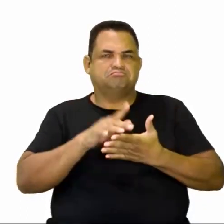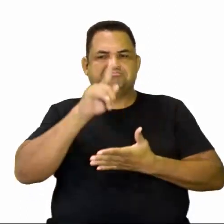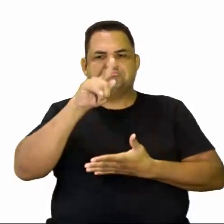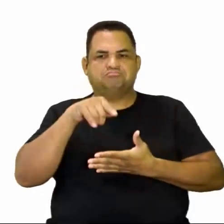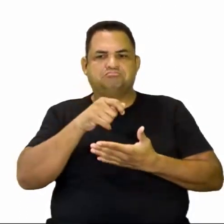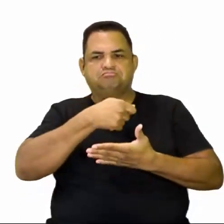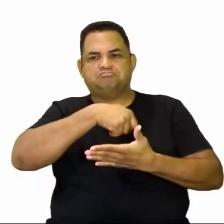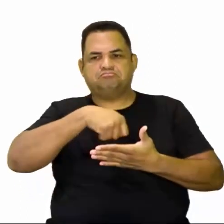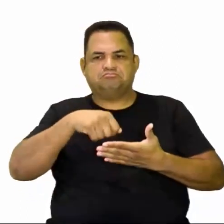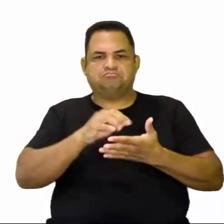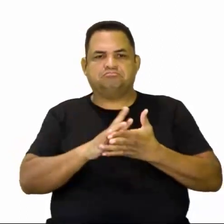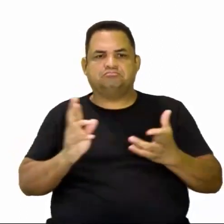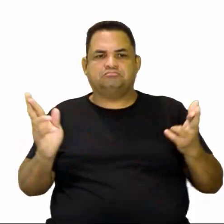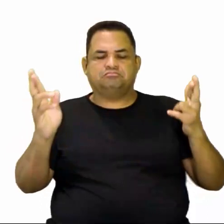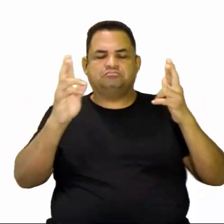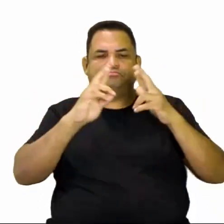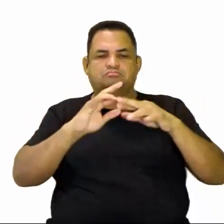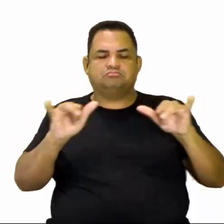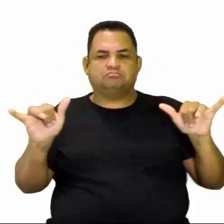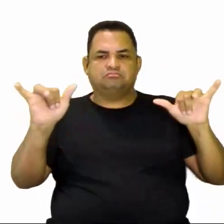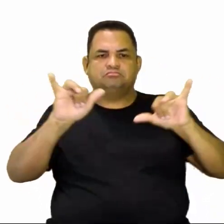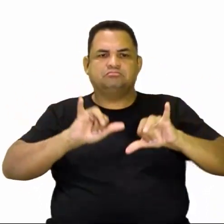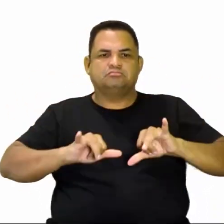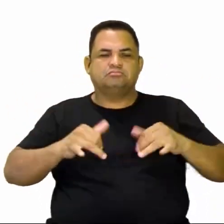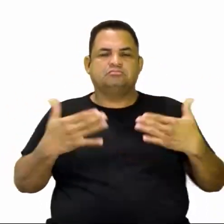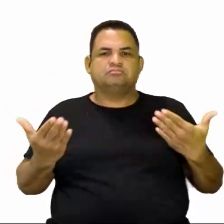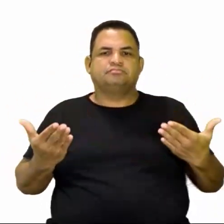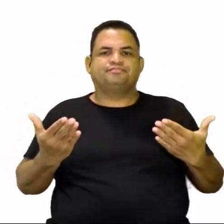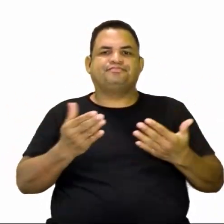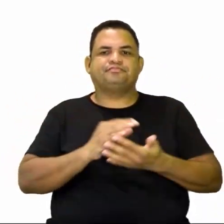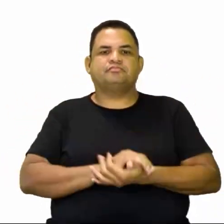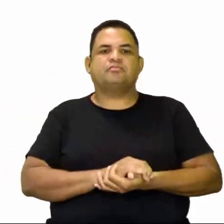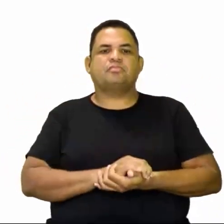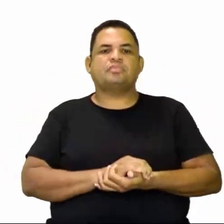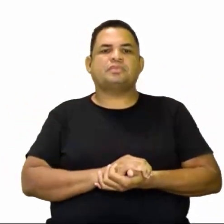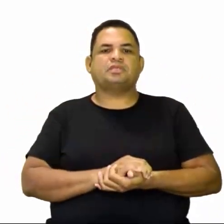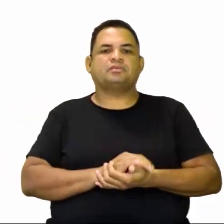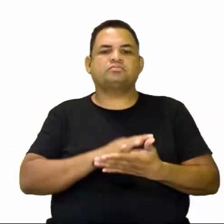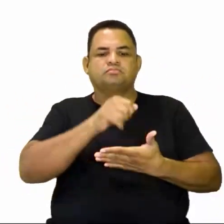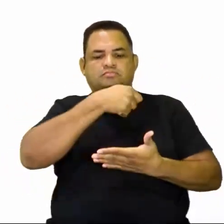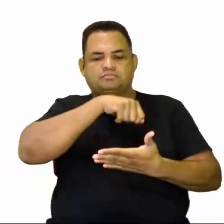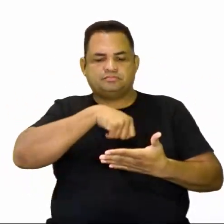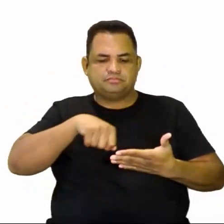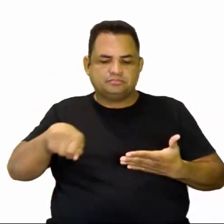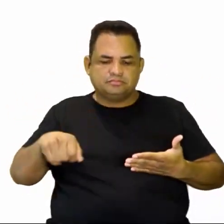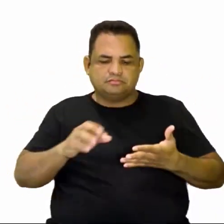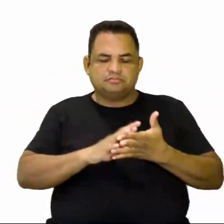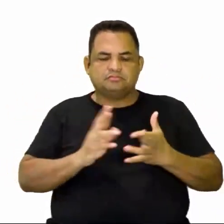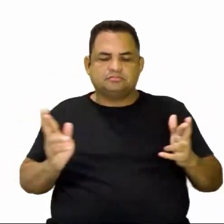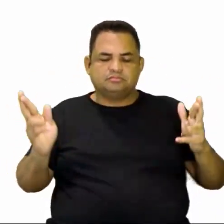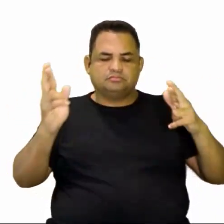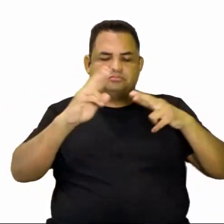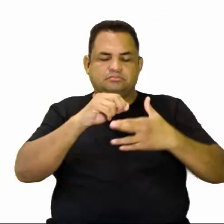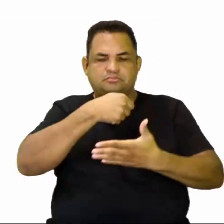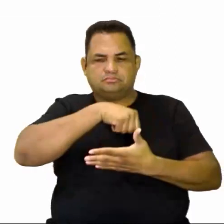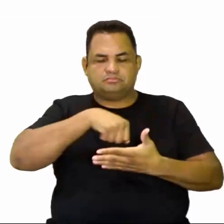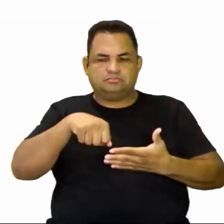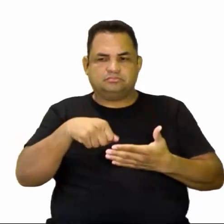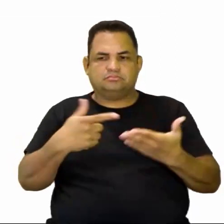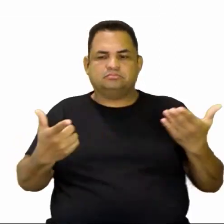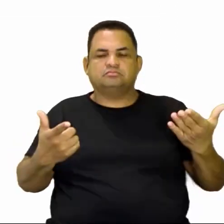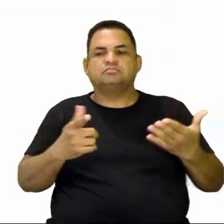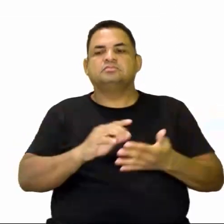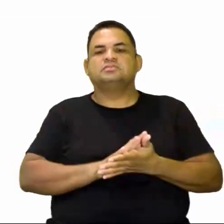de uma reação química, quer dizer, é uma reação química escrita. É uma reação química onde